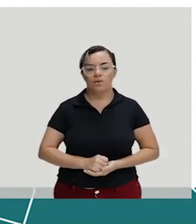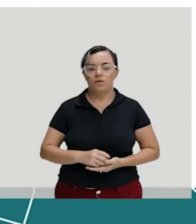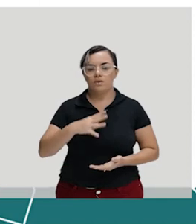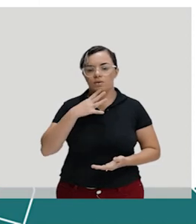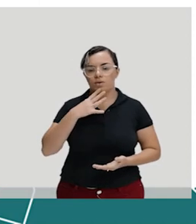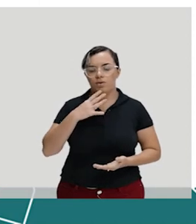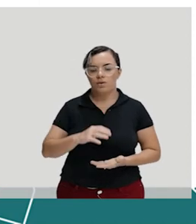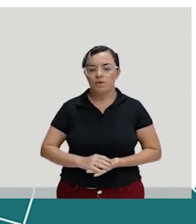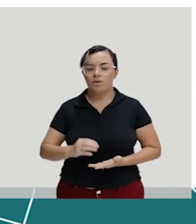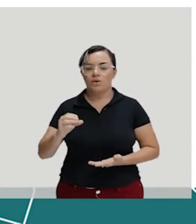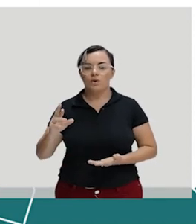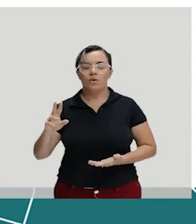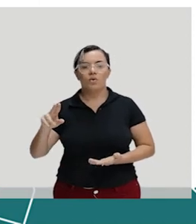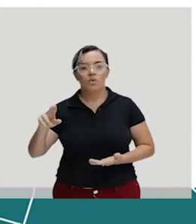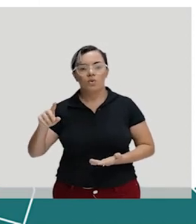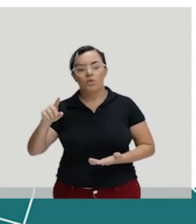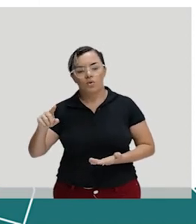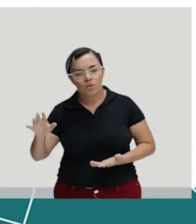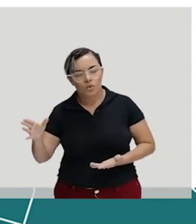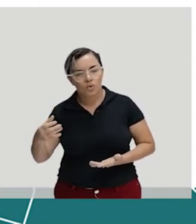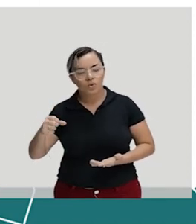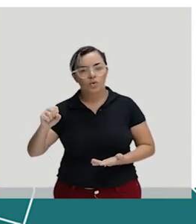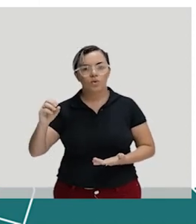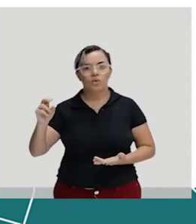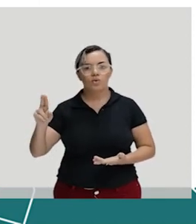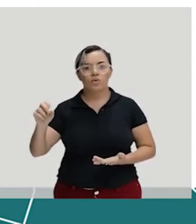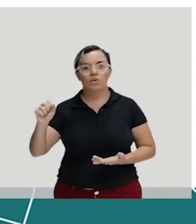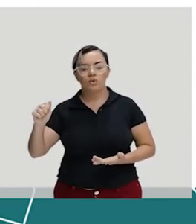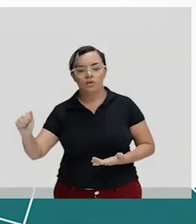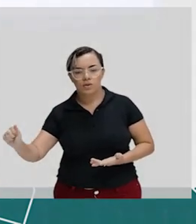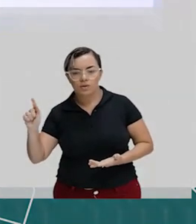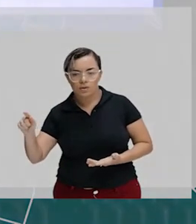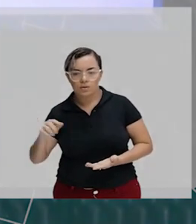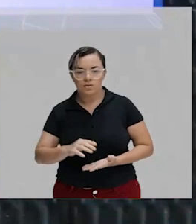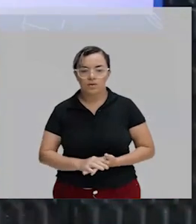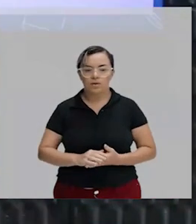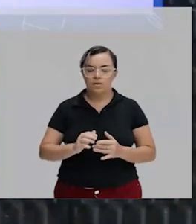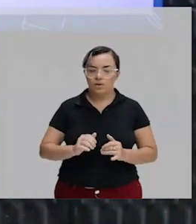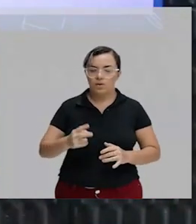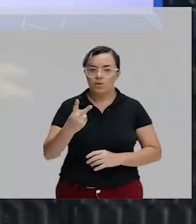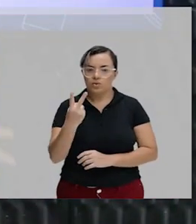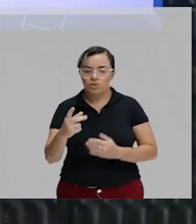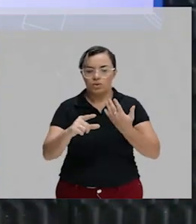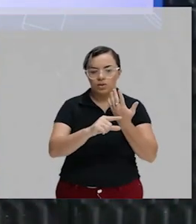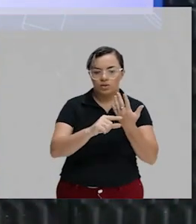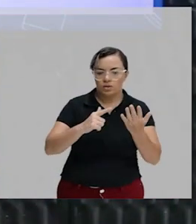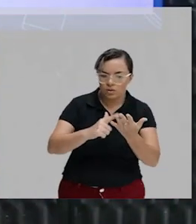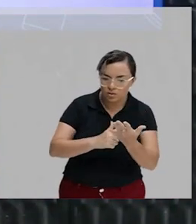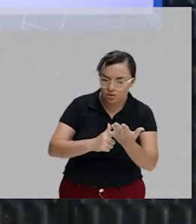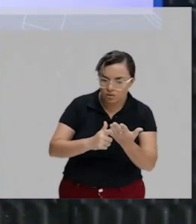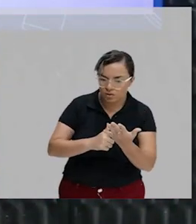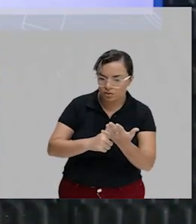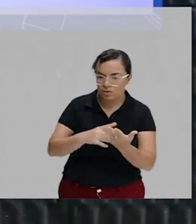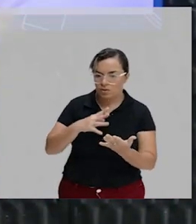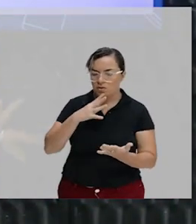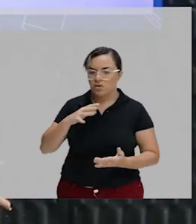C negro publicou duas obras que foram consideradas o Marco do simbolismo no Brasil então Cruz e Souza Dante negro aí